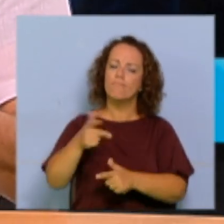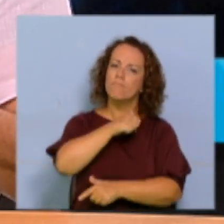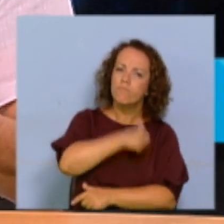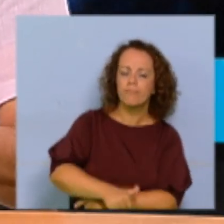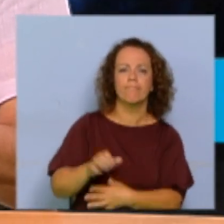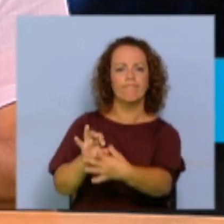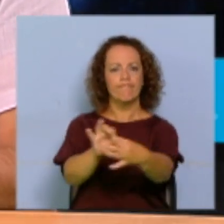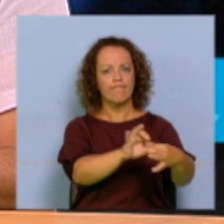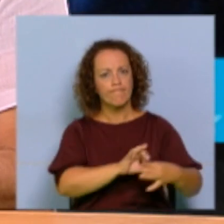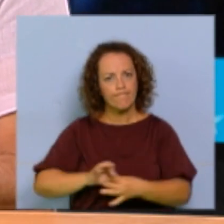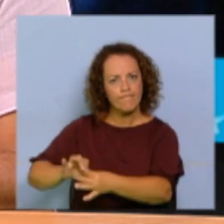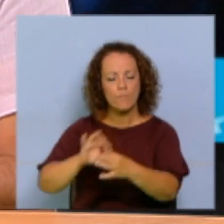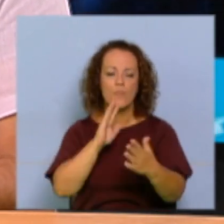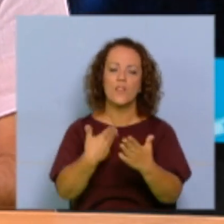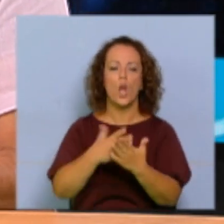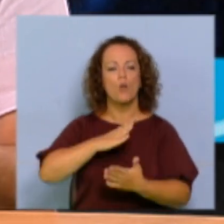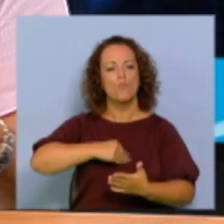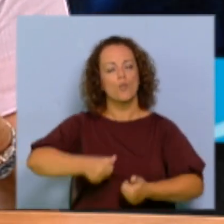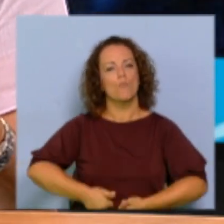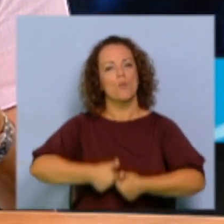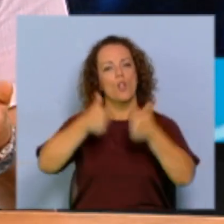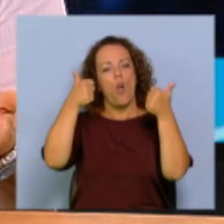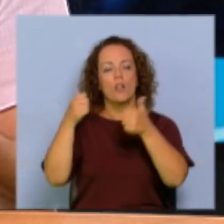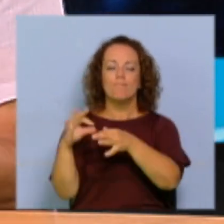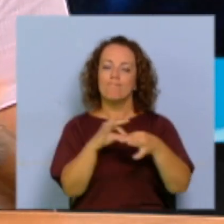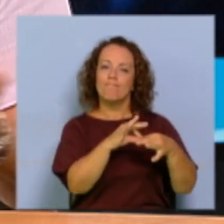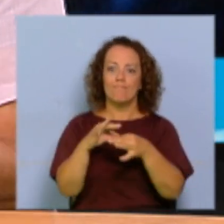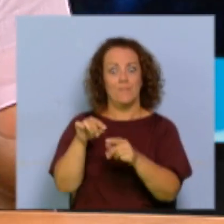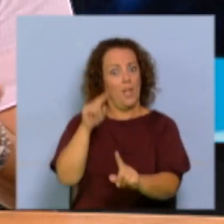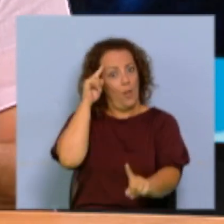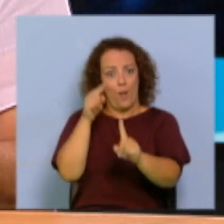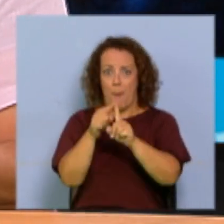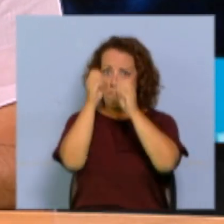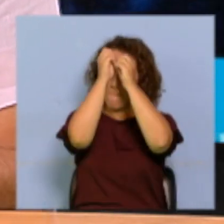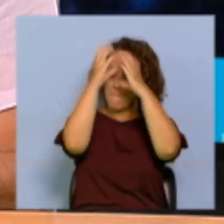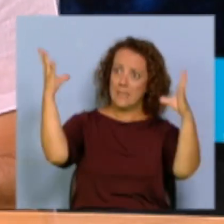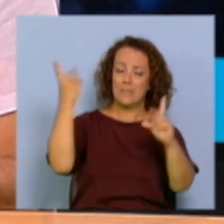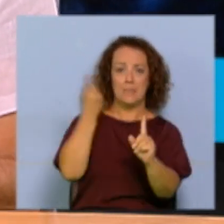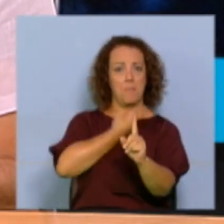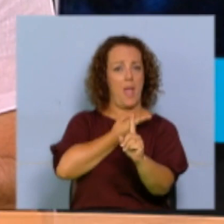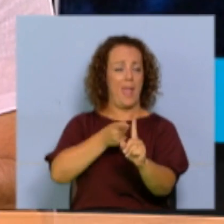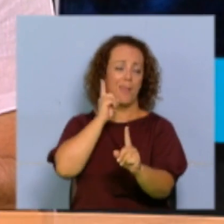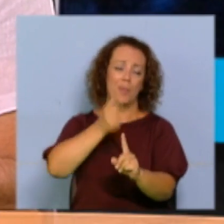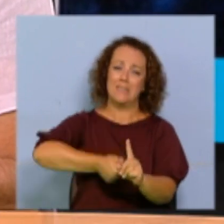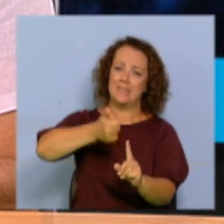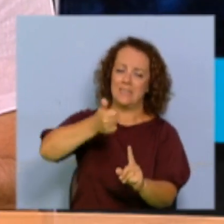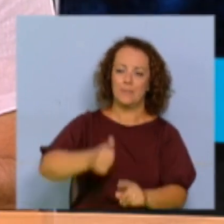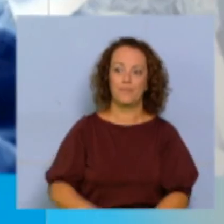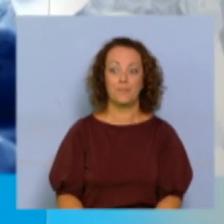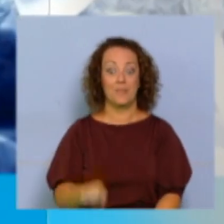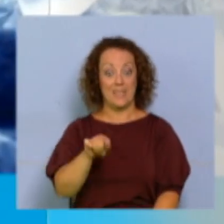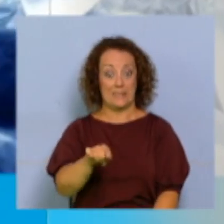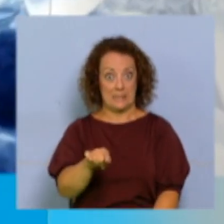outros e fazermos com que o mundo seja mais humano e mais fraterno. Isto é missão e é fundamental. Desta experiência, também